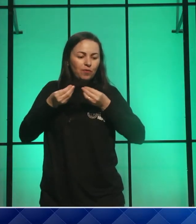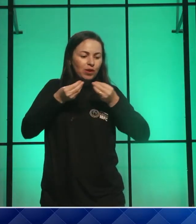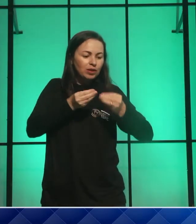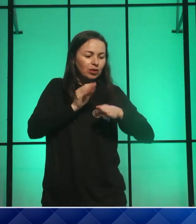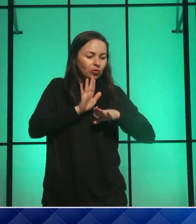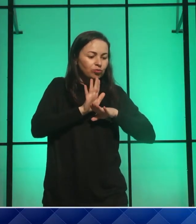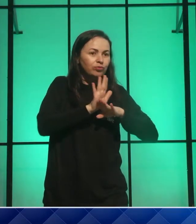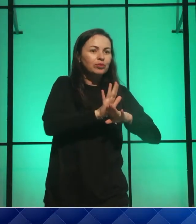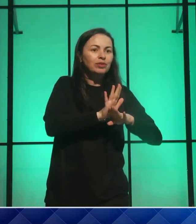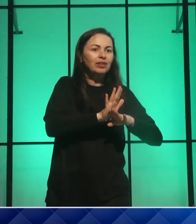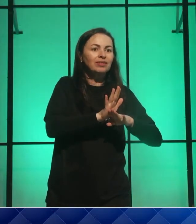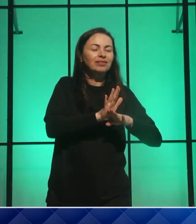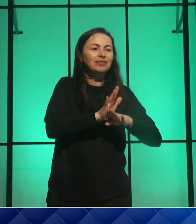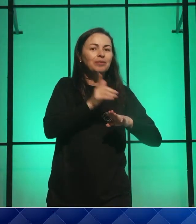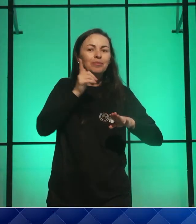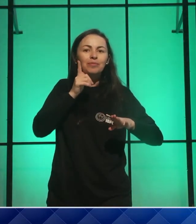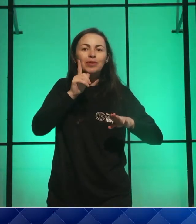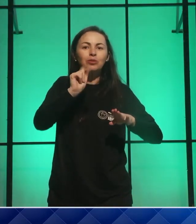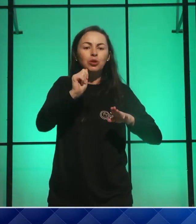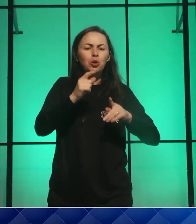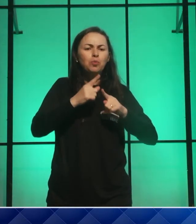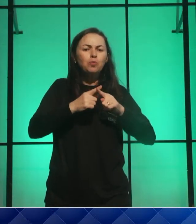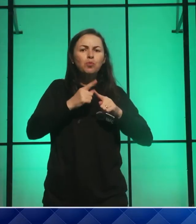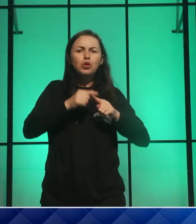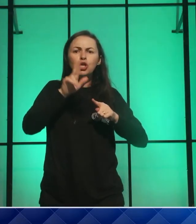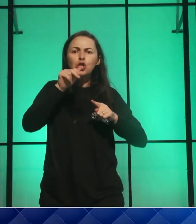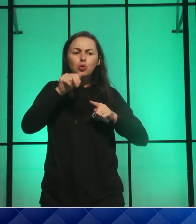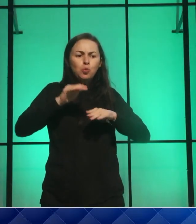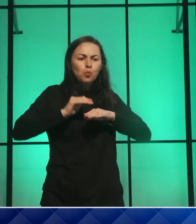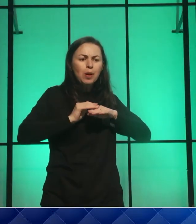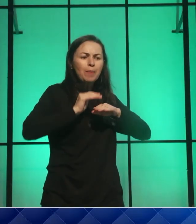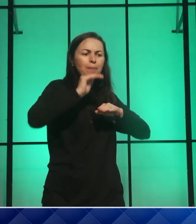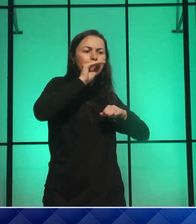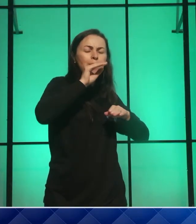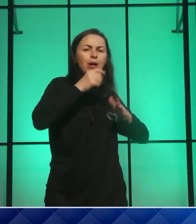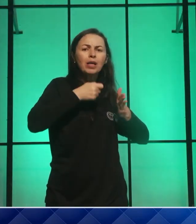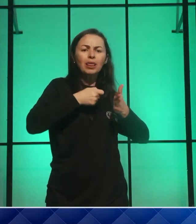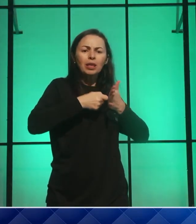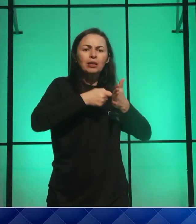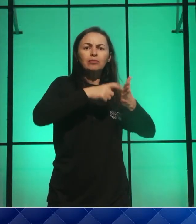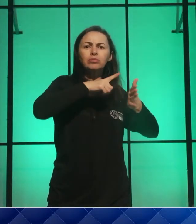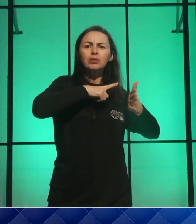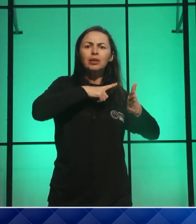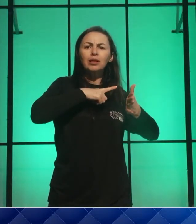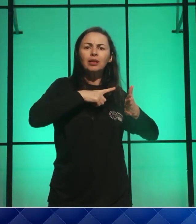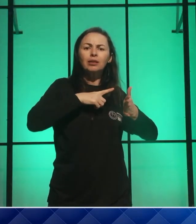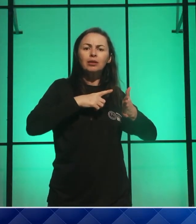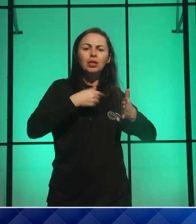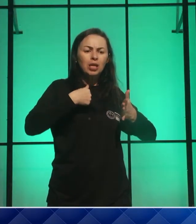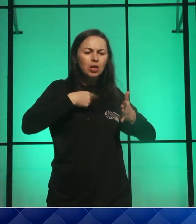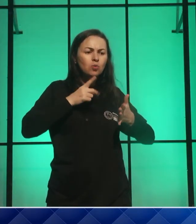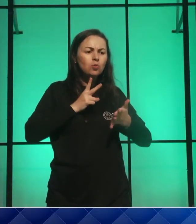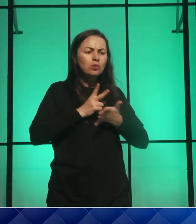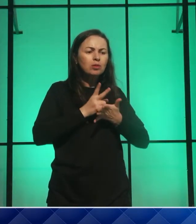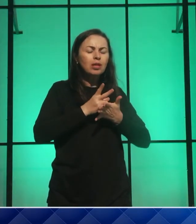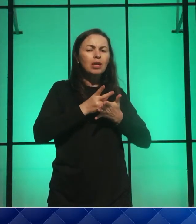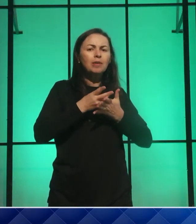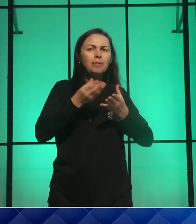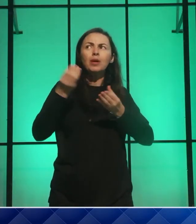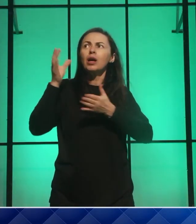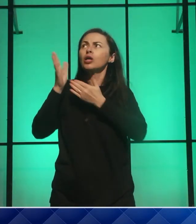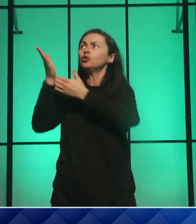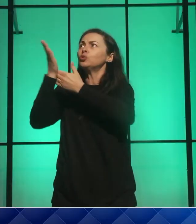saída. Você nunca será tentado além daquilo que você possa escapar, fugir, encontrar uma